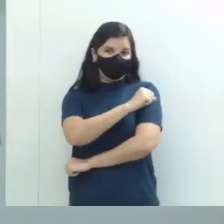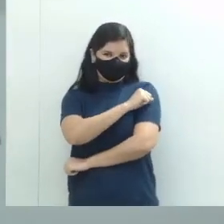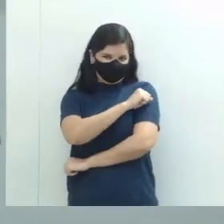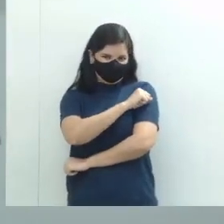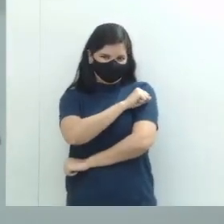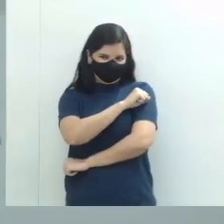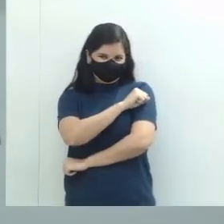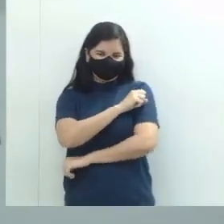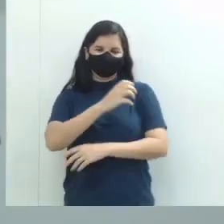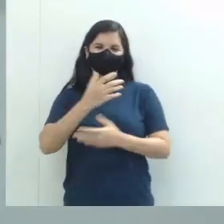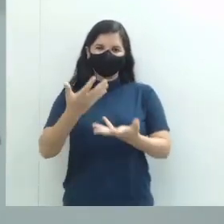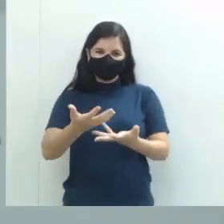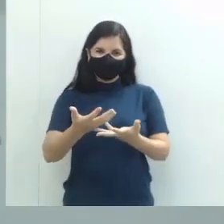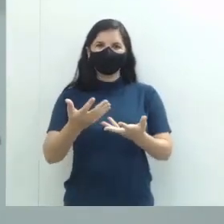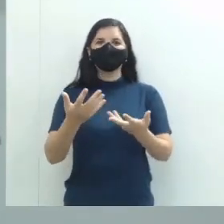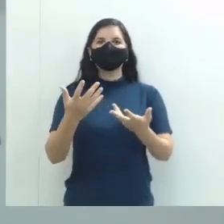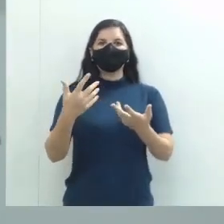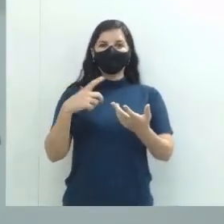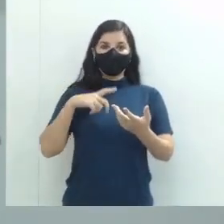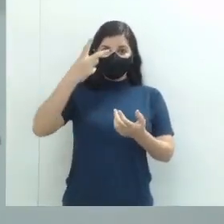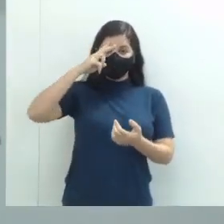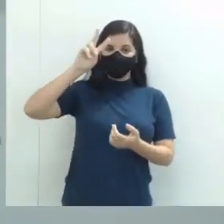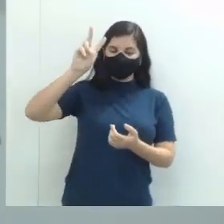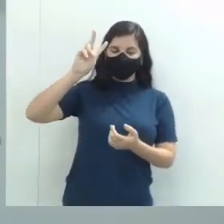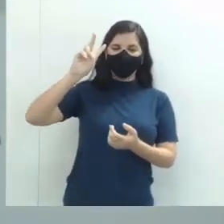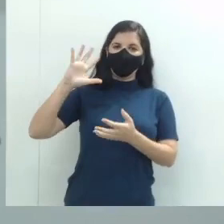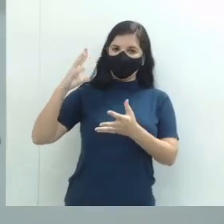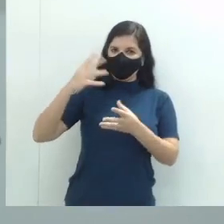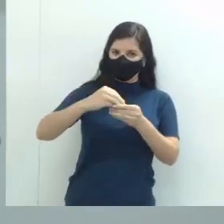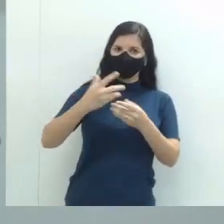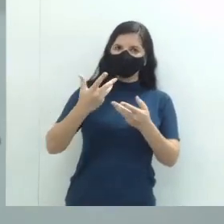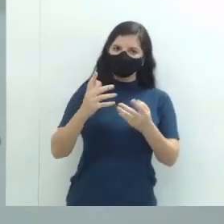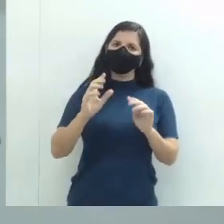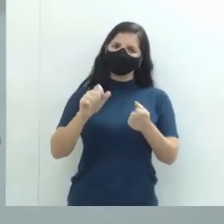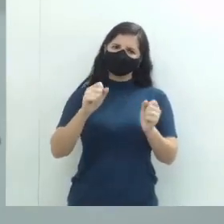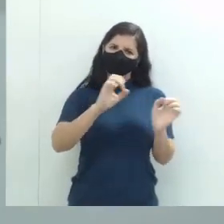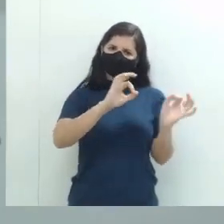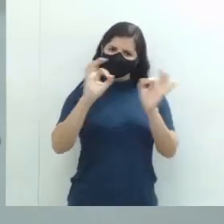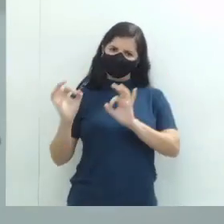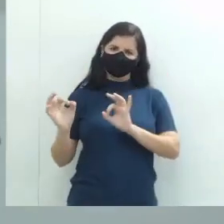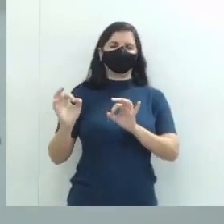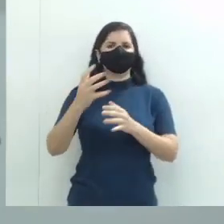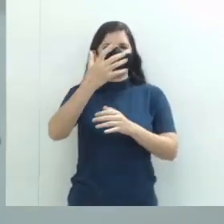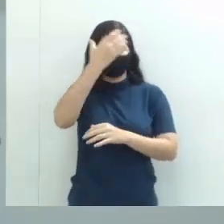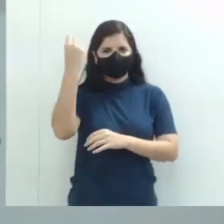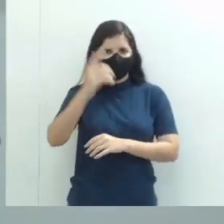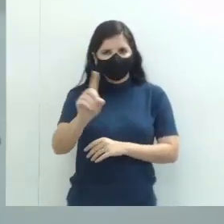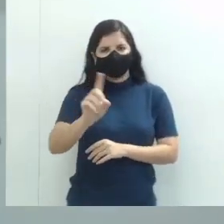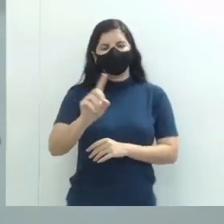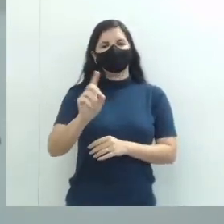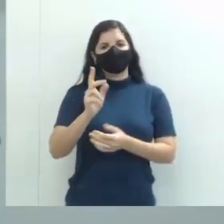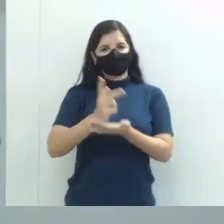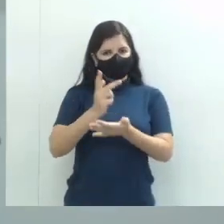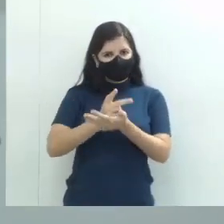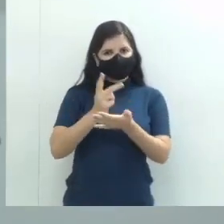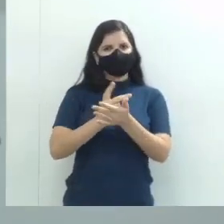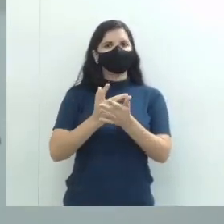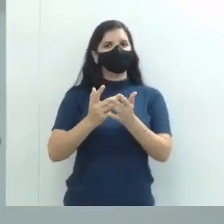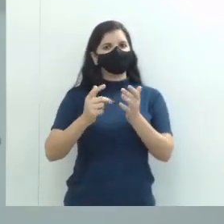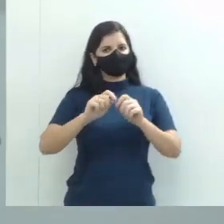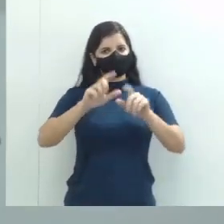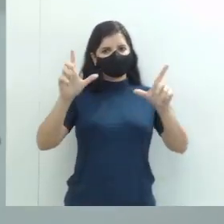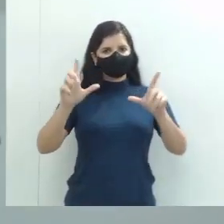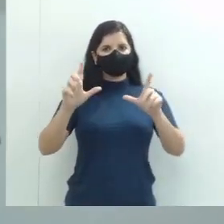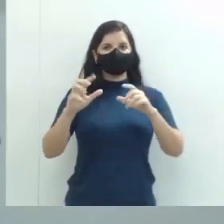do oitavo ano. Contudo, quem está fazendo revisão também assiste conosco, tá? Não esquece de estar sempre plugado nas nossas redes